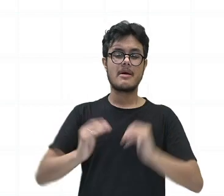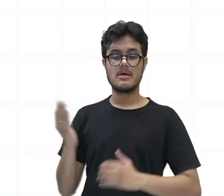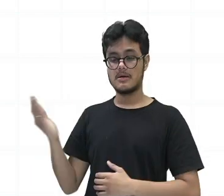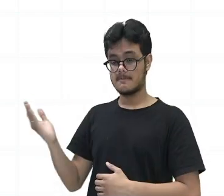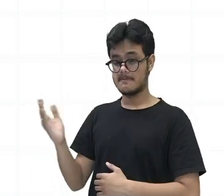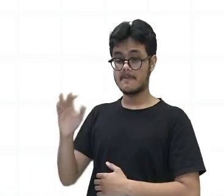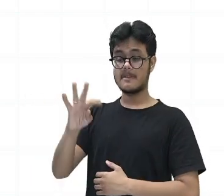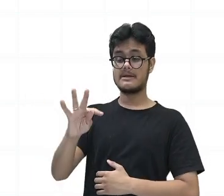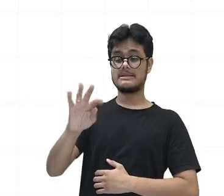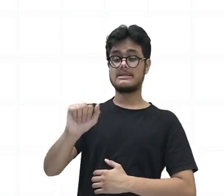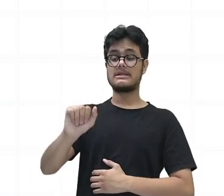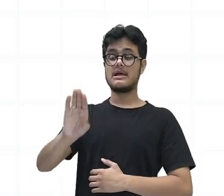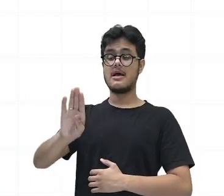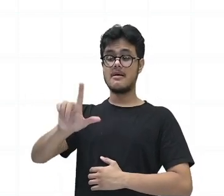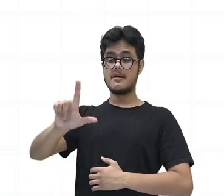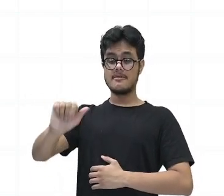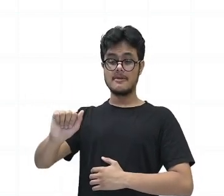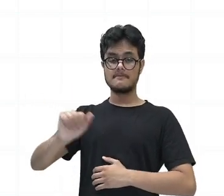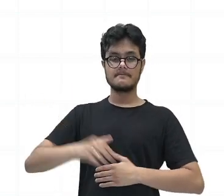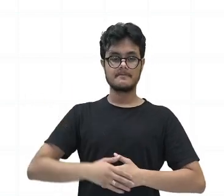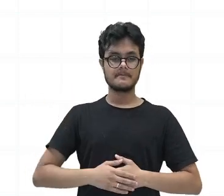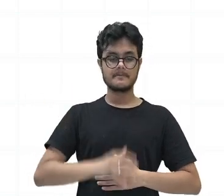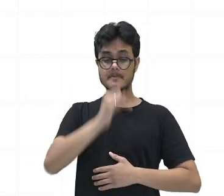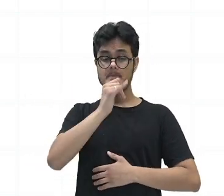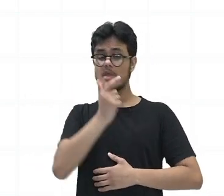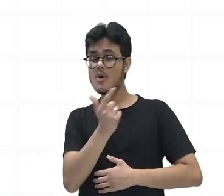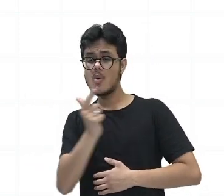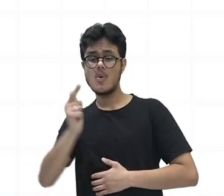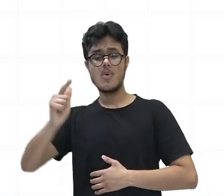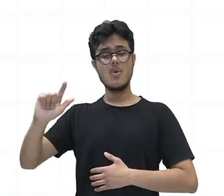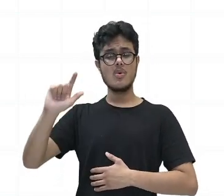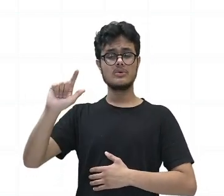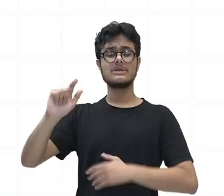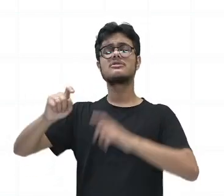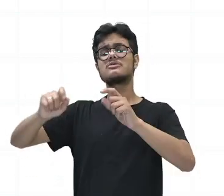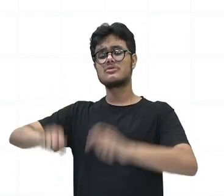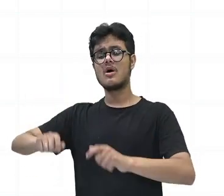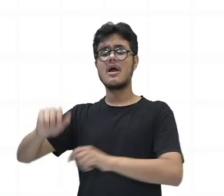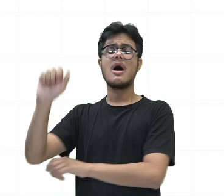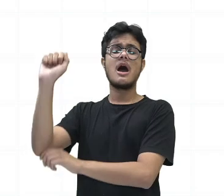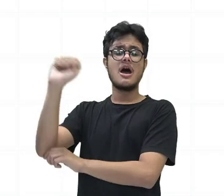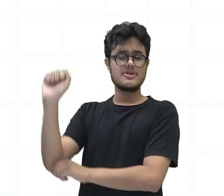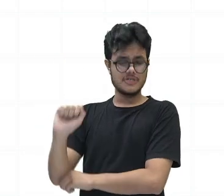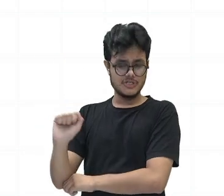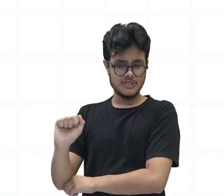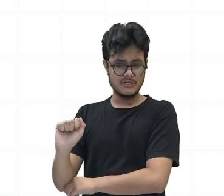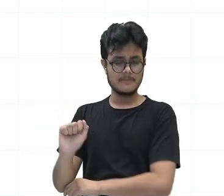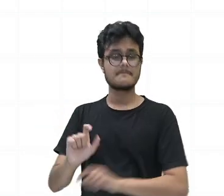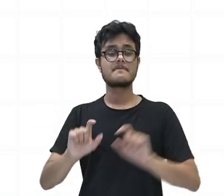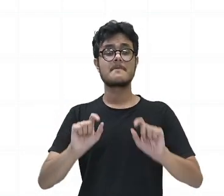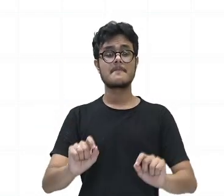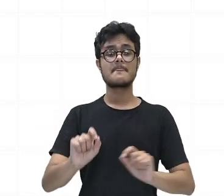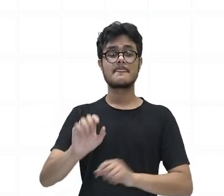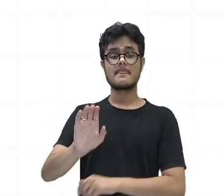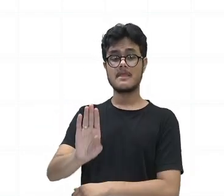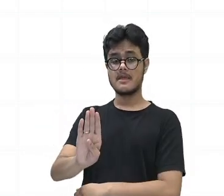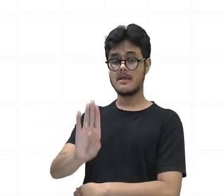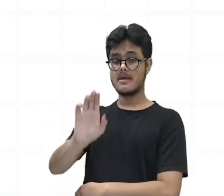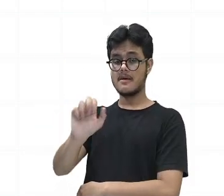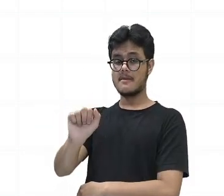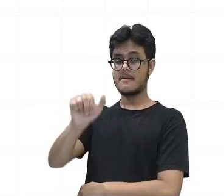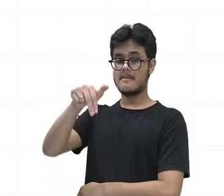tocado, certo? Então, aí nós temos a tabla, ok? E aí eu trouxe um outro instrumento que vem lá